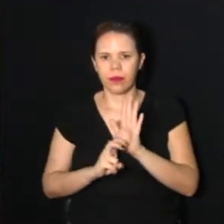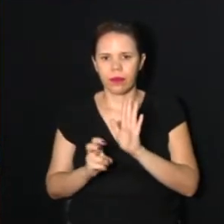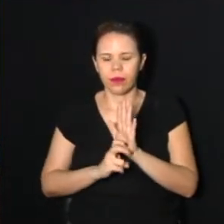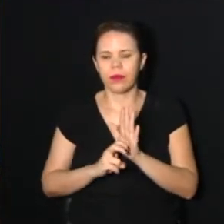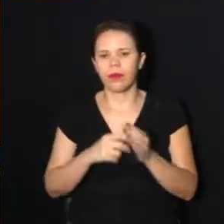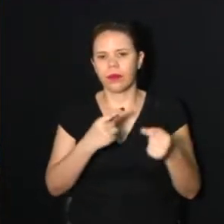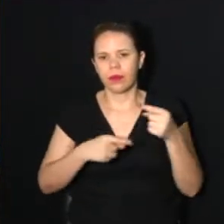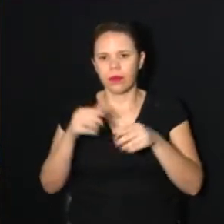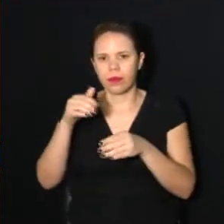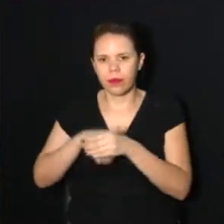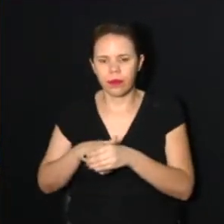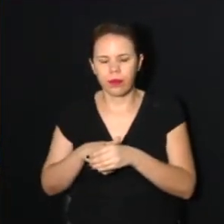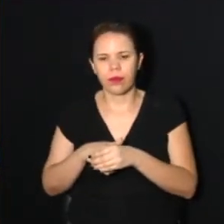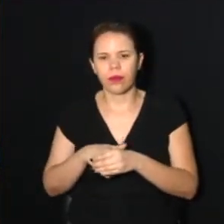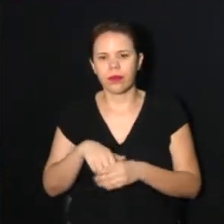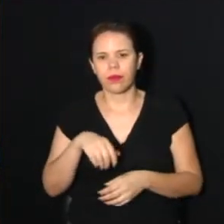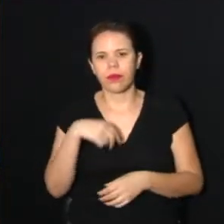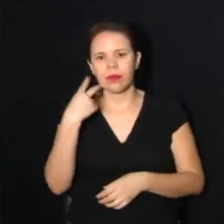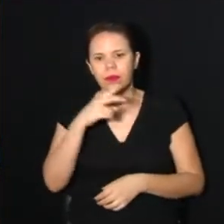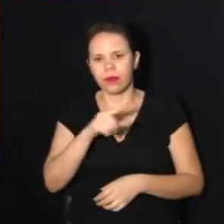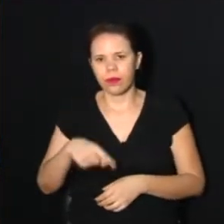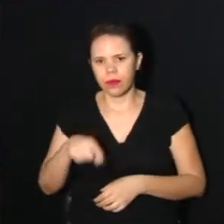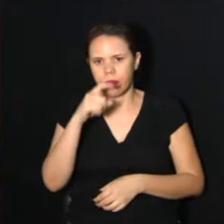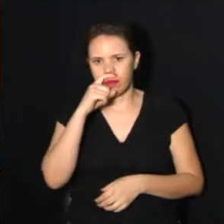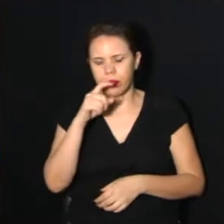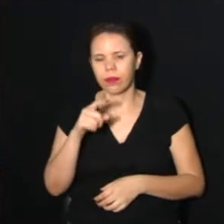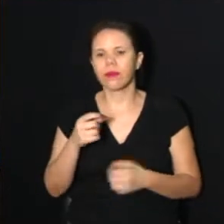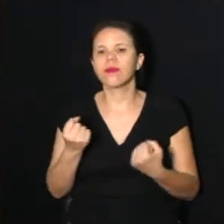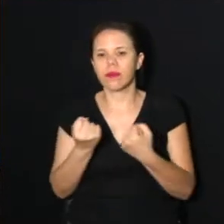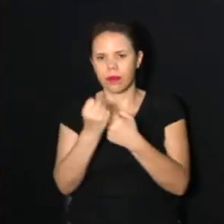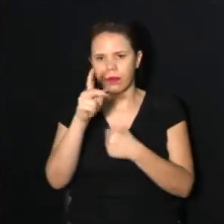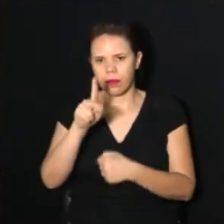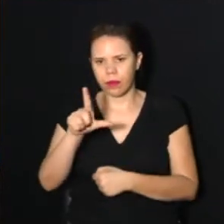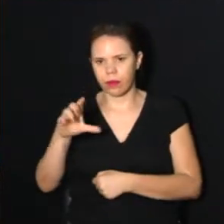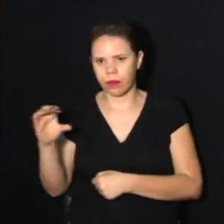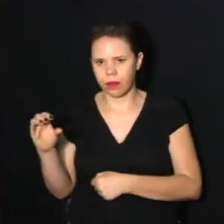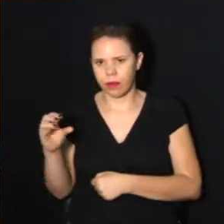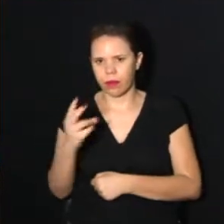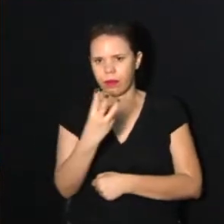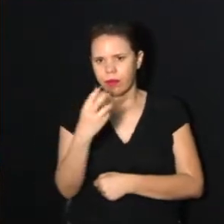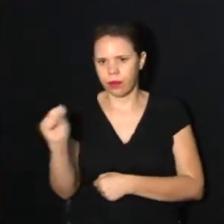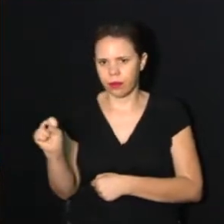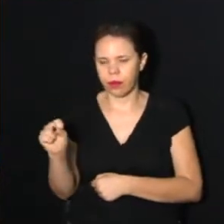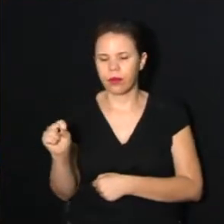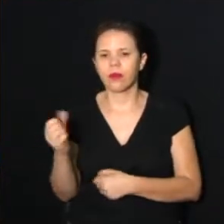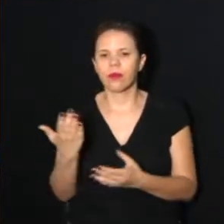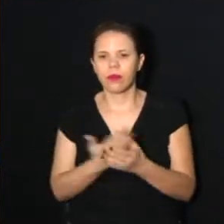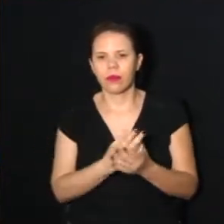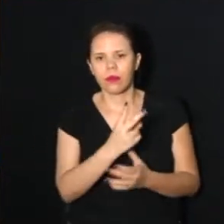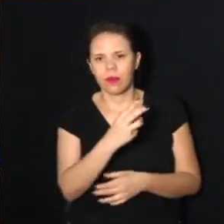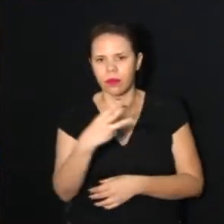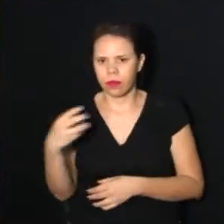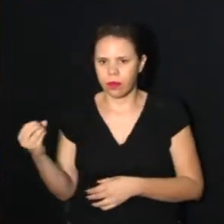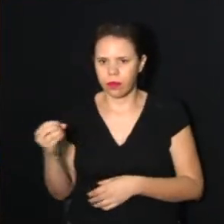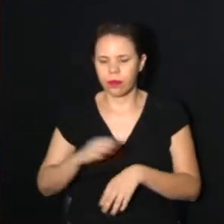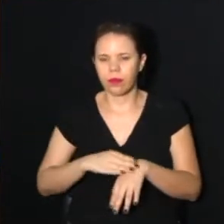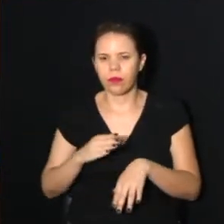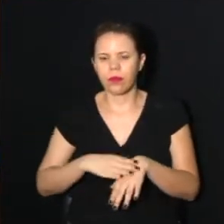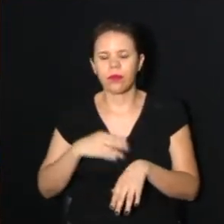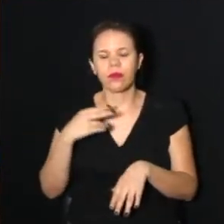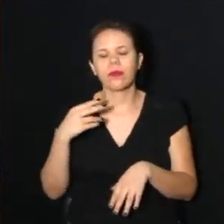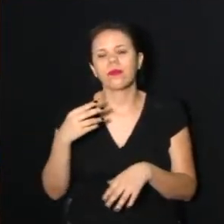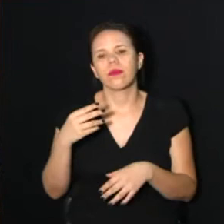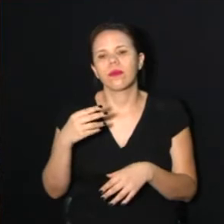exalado pelo senhor Zé Carlos, favorável ao PLC 38/2019, processo 230.660, de autoria do prefeito